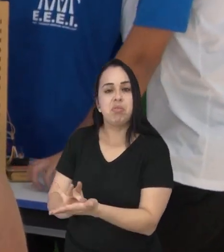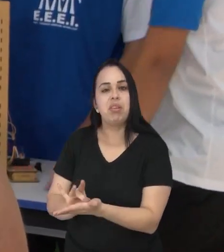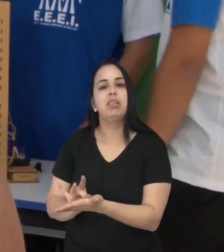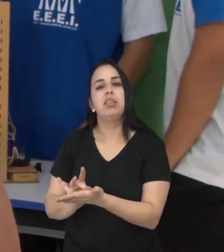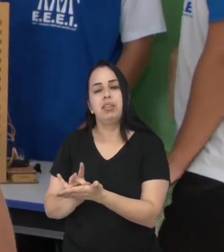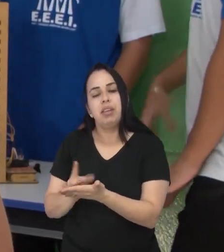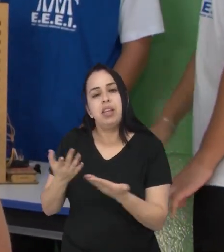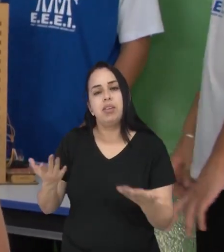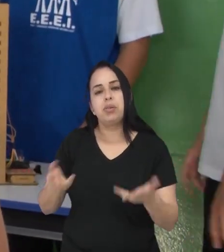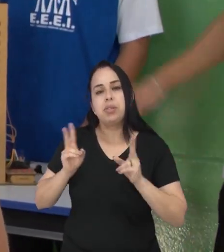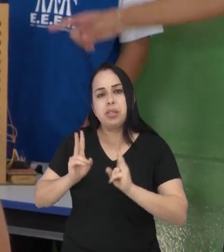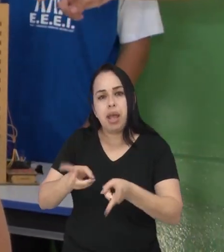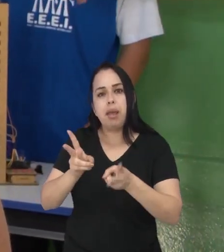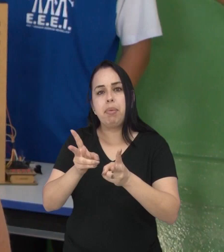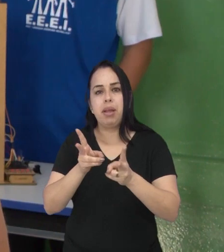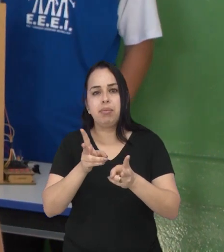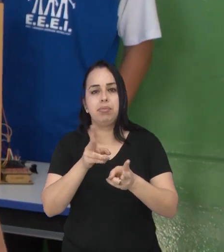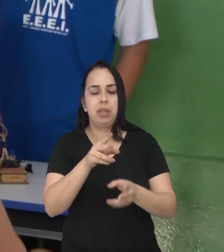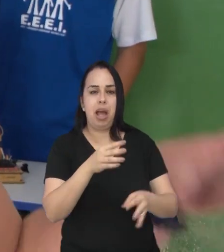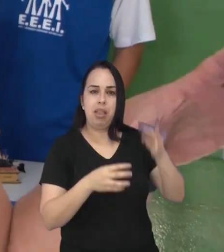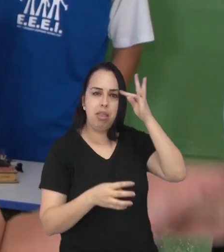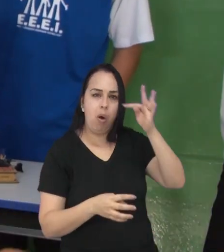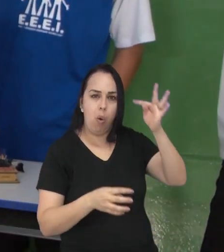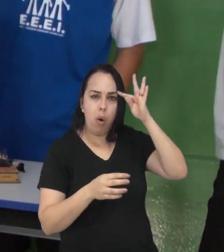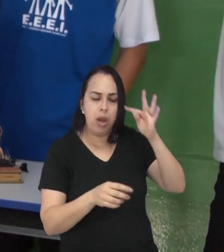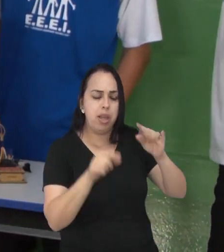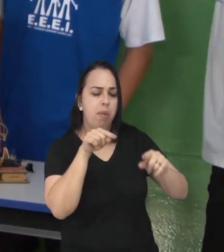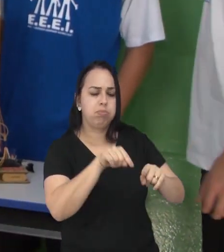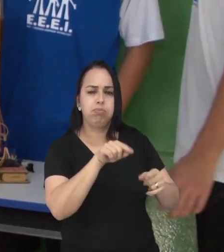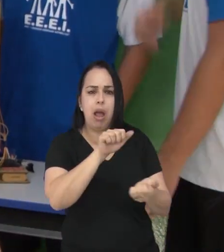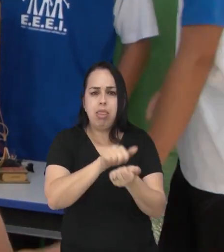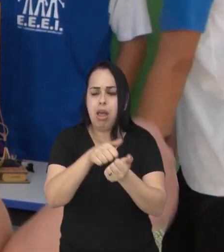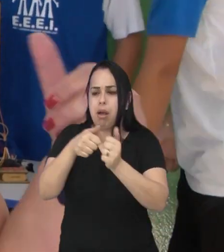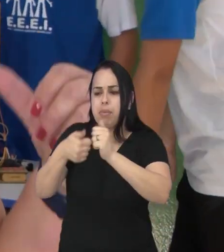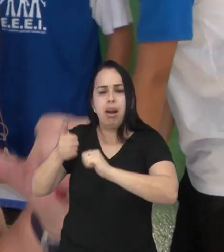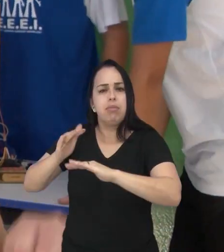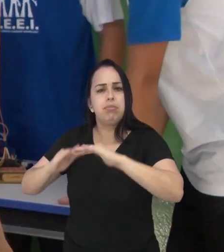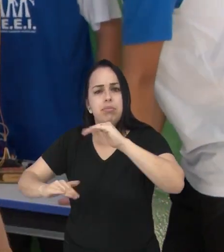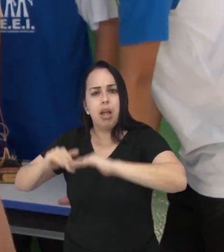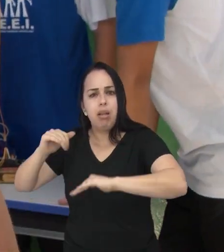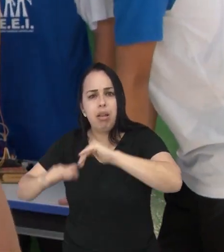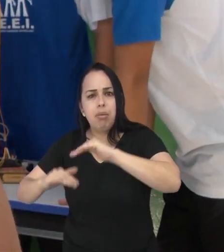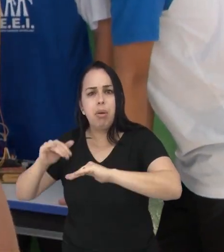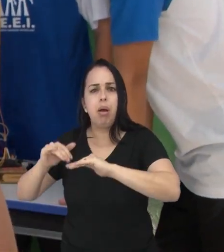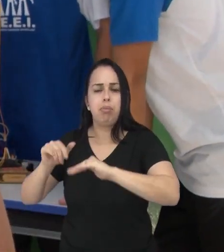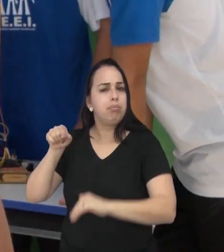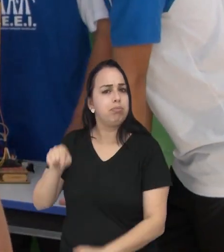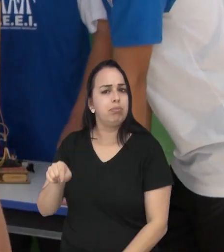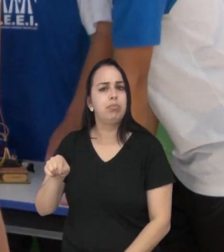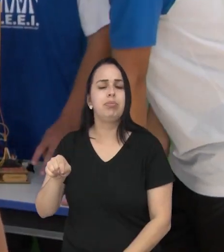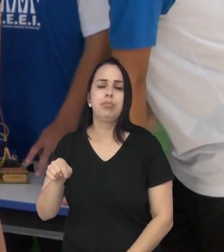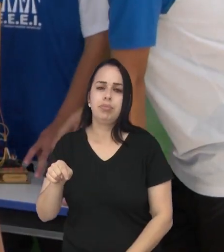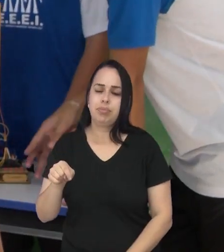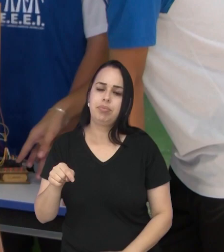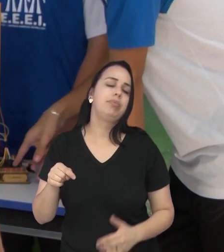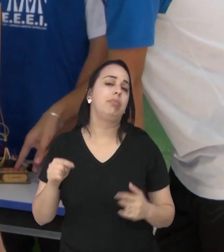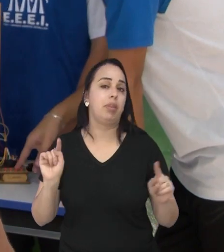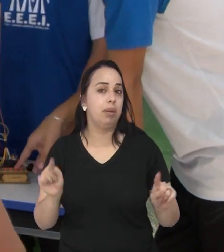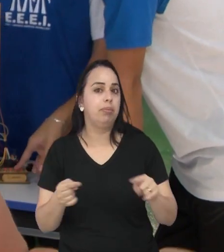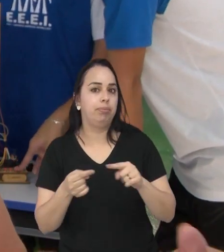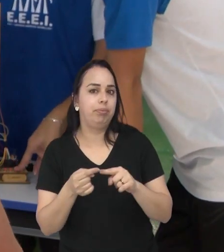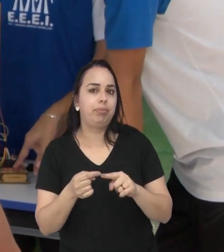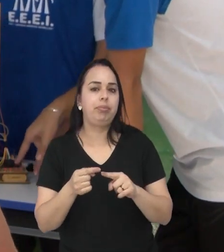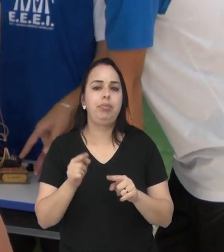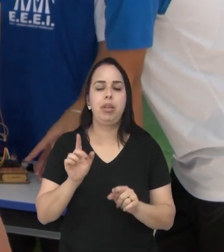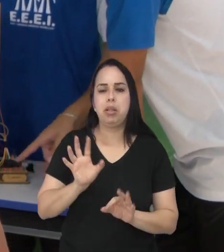concreto, né? Eu procuro adaptar as aulas daqui do laboratório com o conteúdo dado em sala de aula e